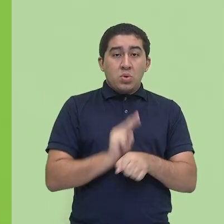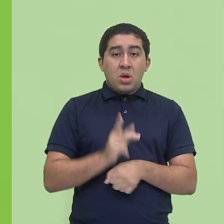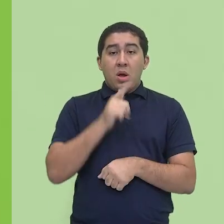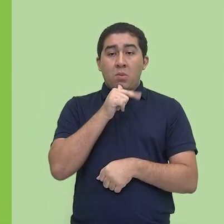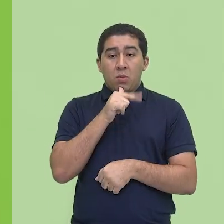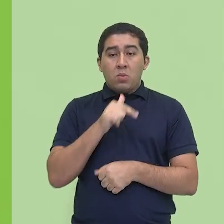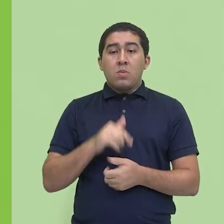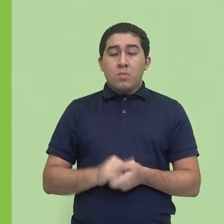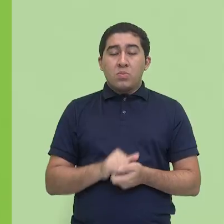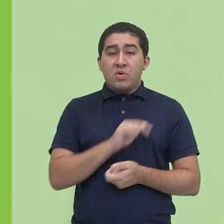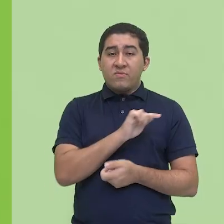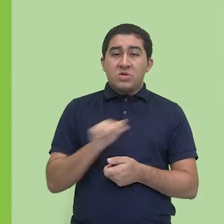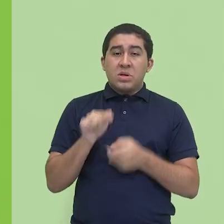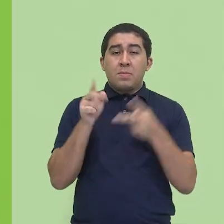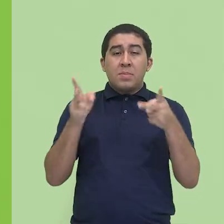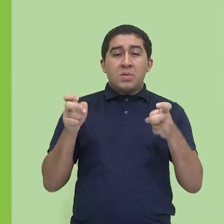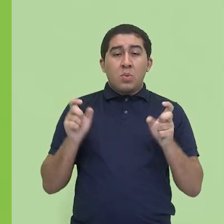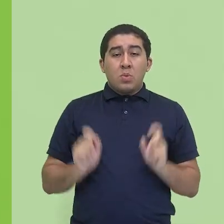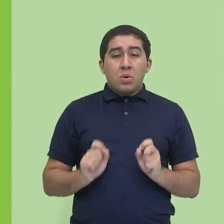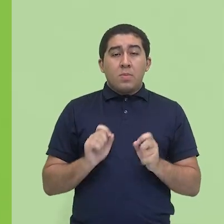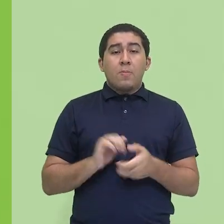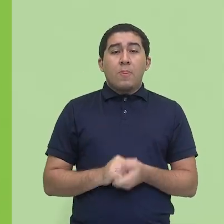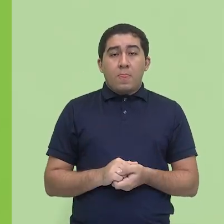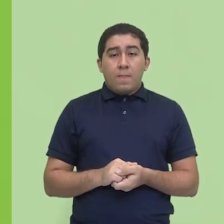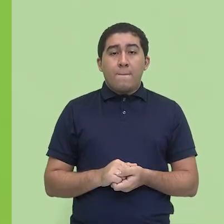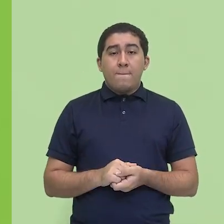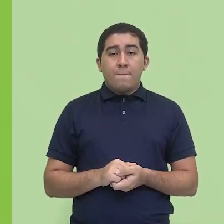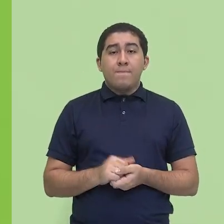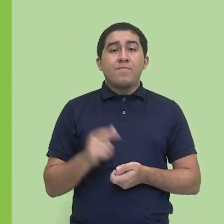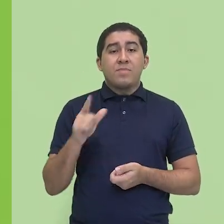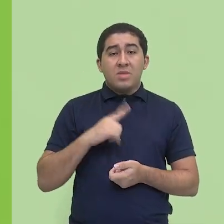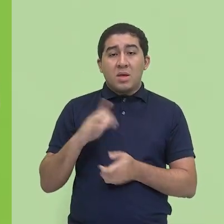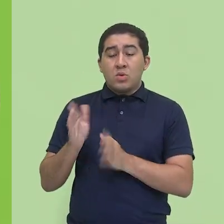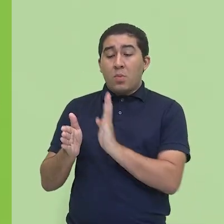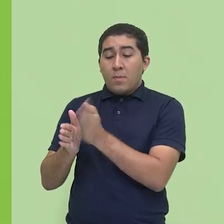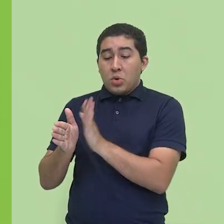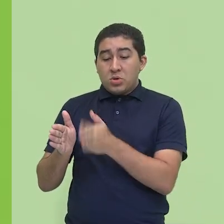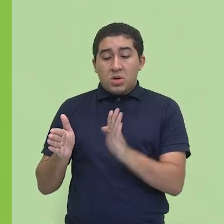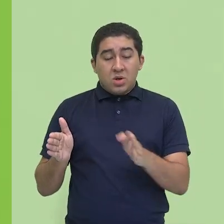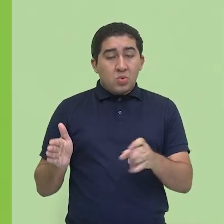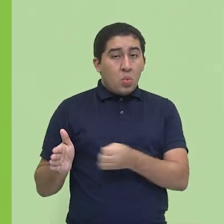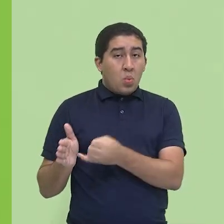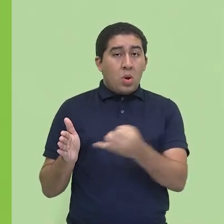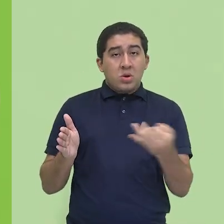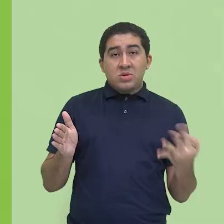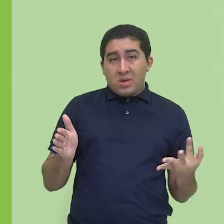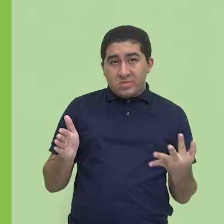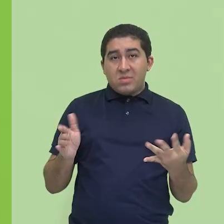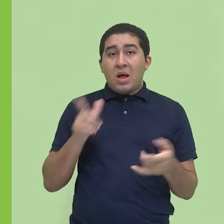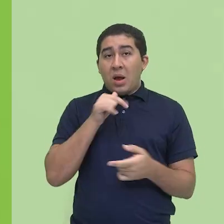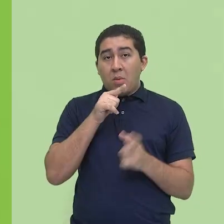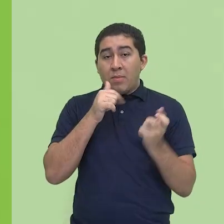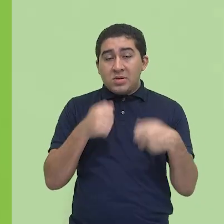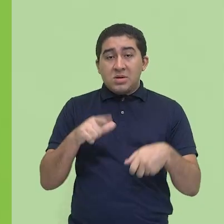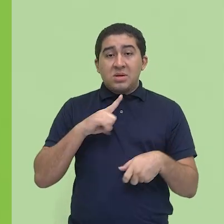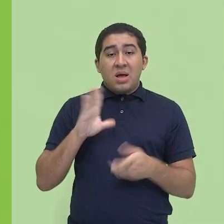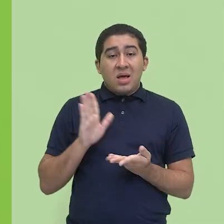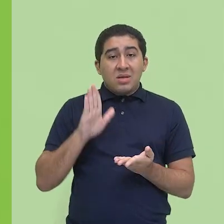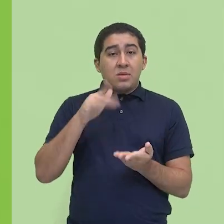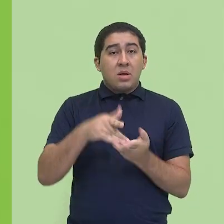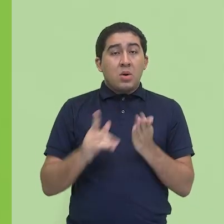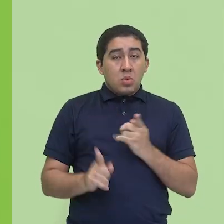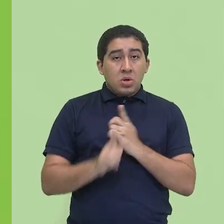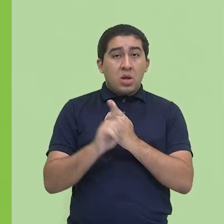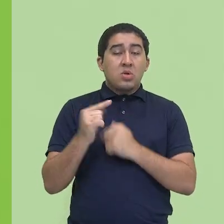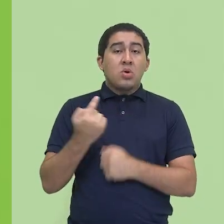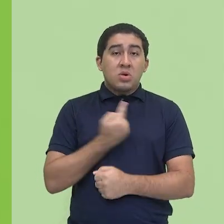para vocês observarem, né, quantos processos a água precisa passar para poder chegar na nossa casa da